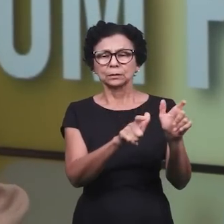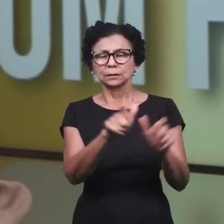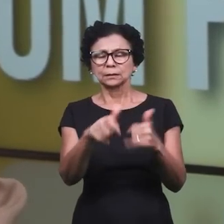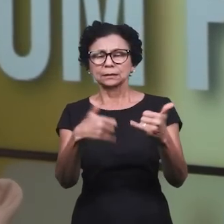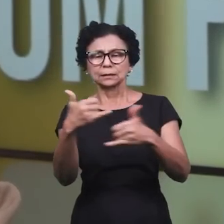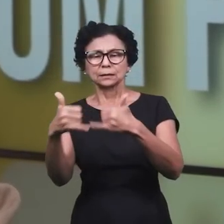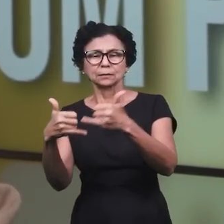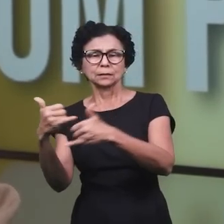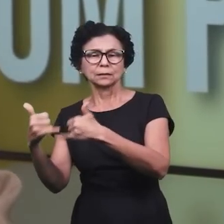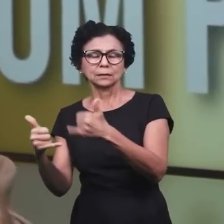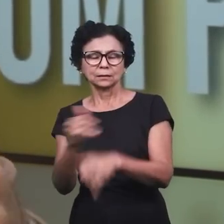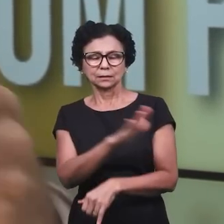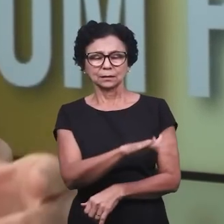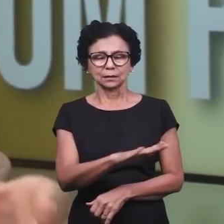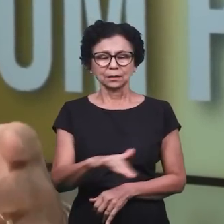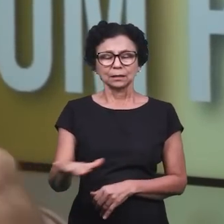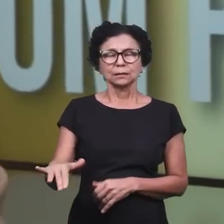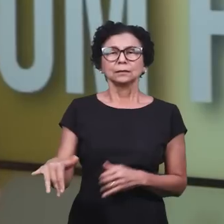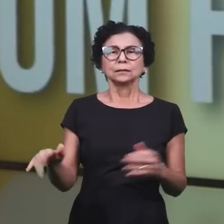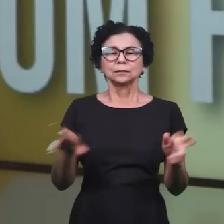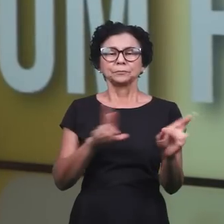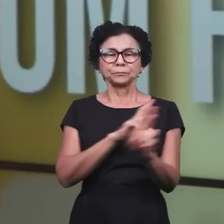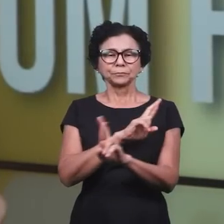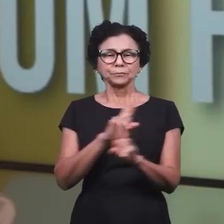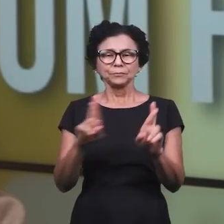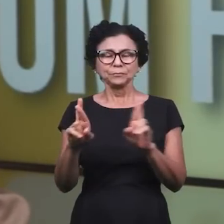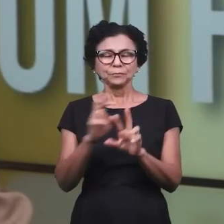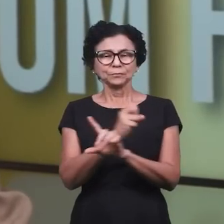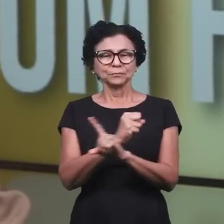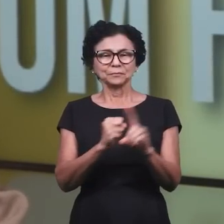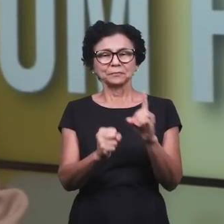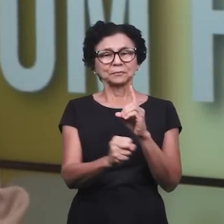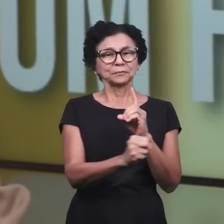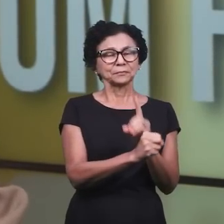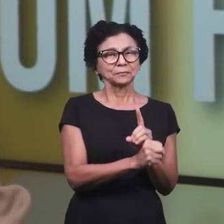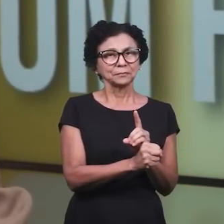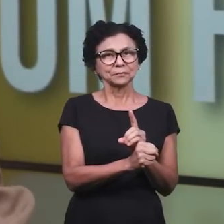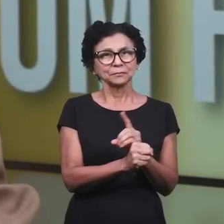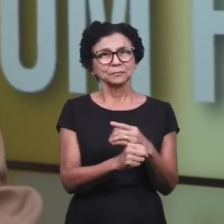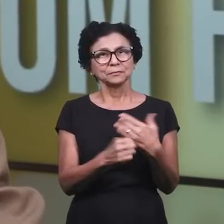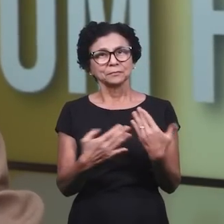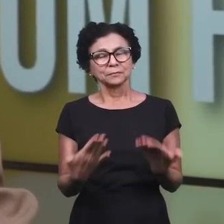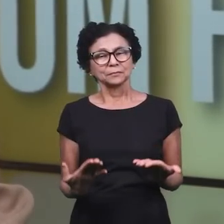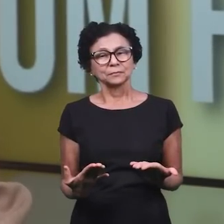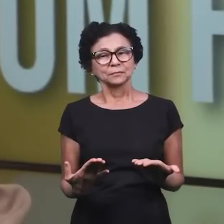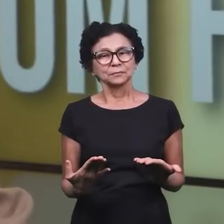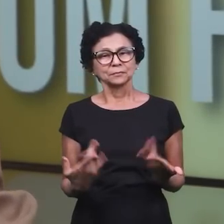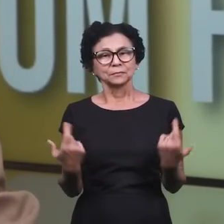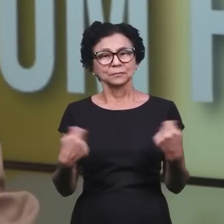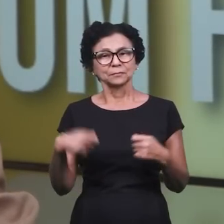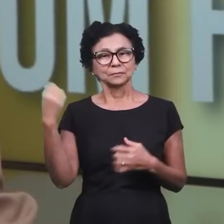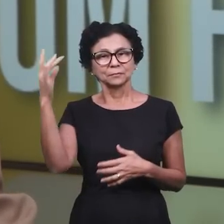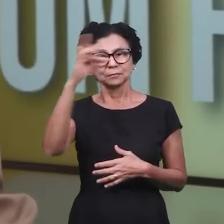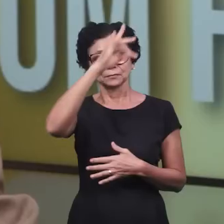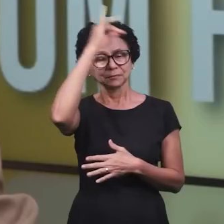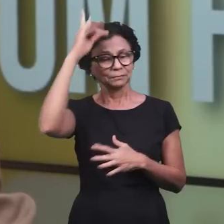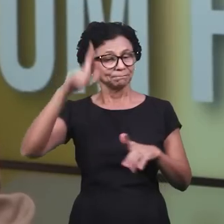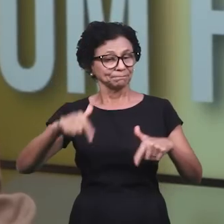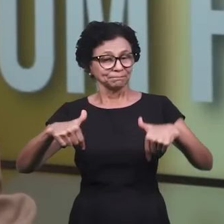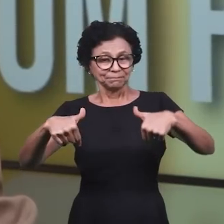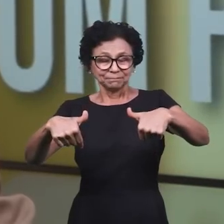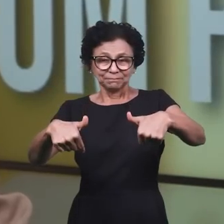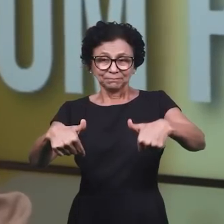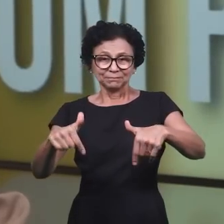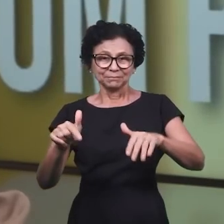que ter essa ação do Espírito Santo, porque quem direciona ali,